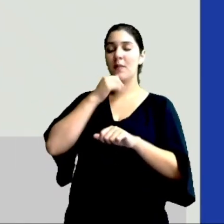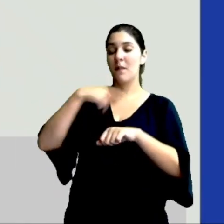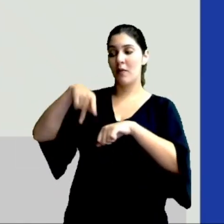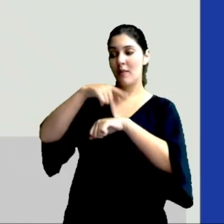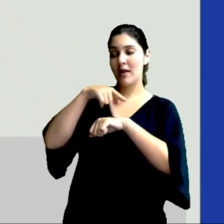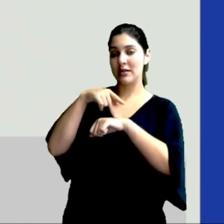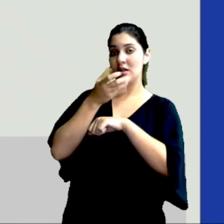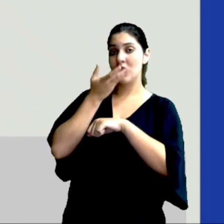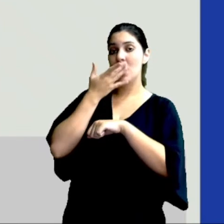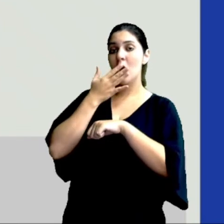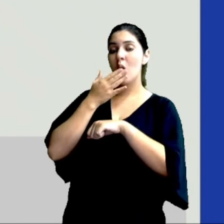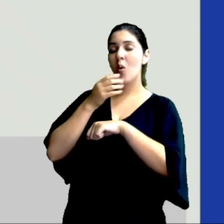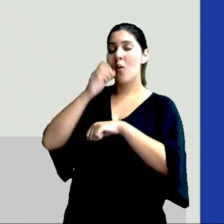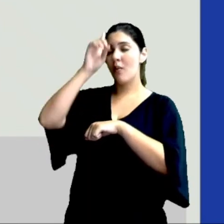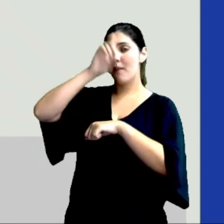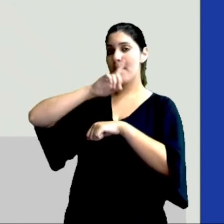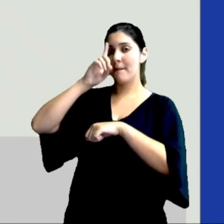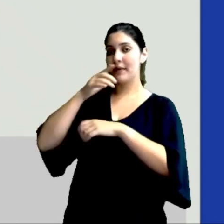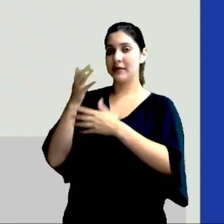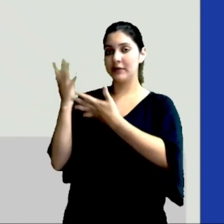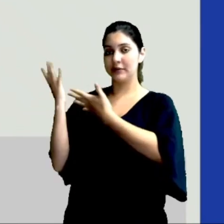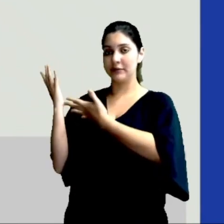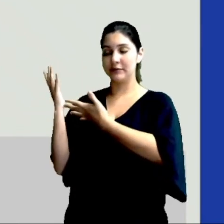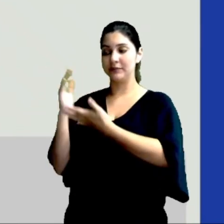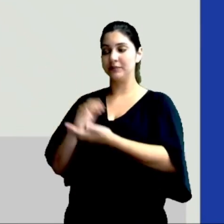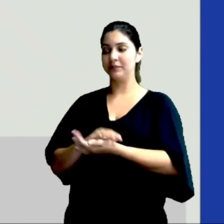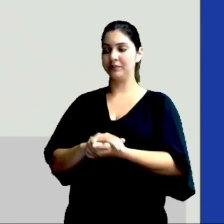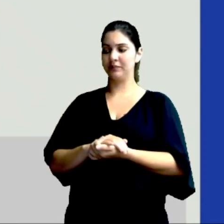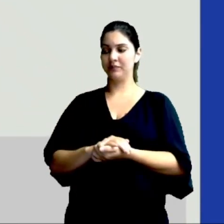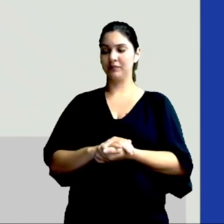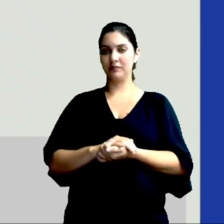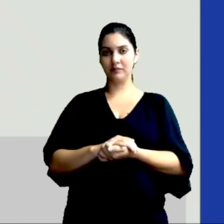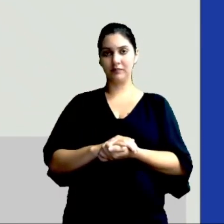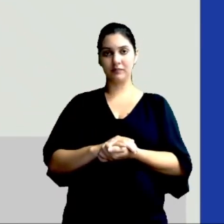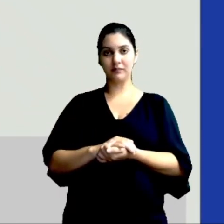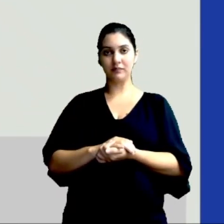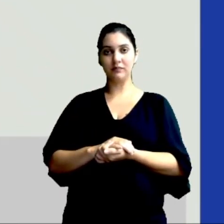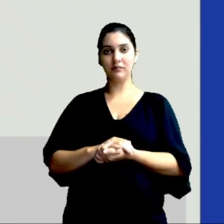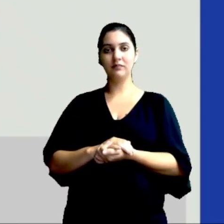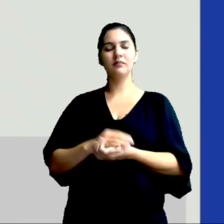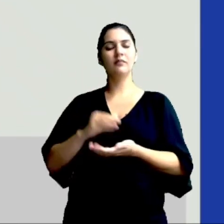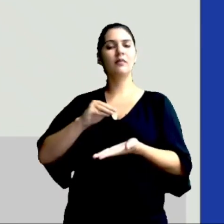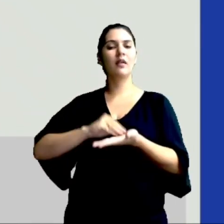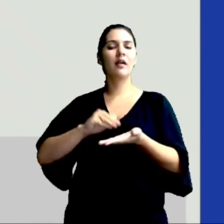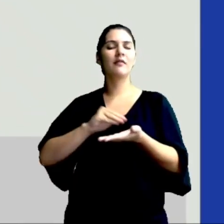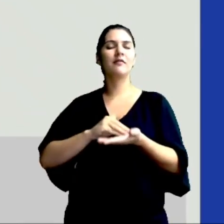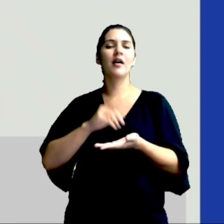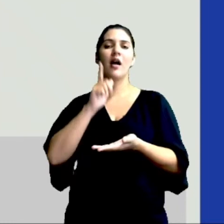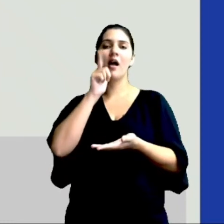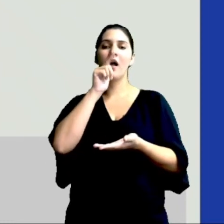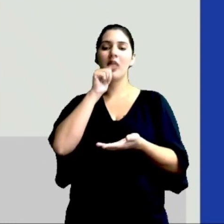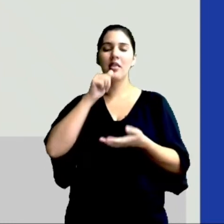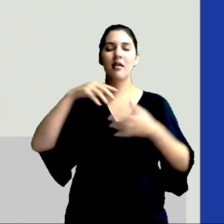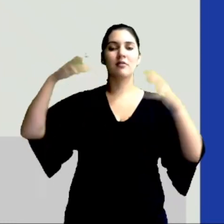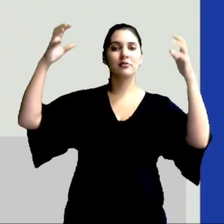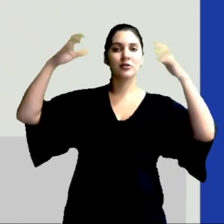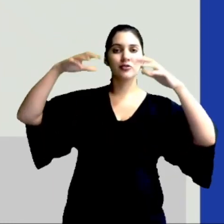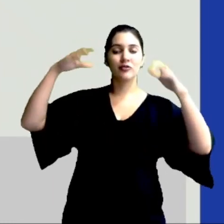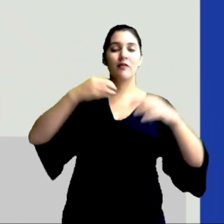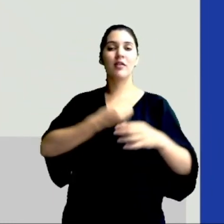são países com projeto de dessalinização das águas do mar, né? Na falta de água de chuva, na falta de